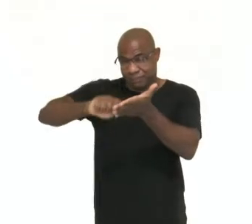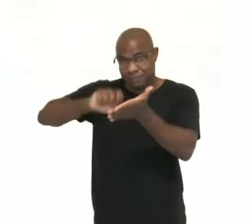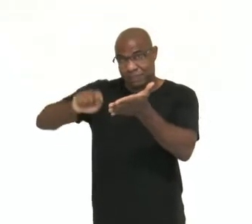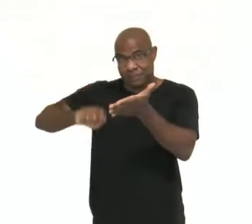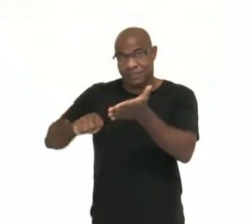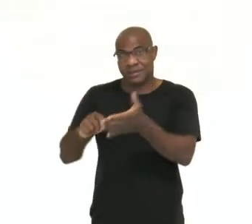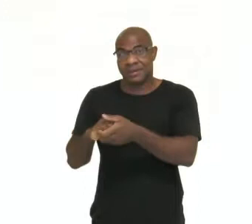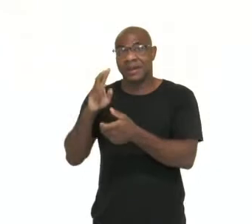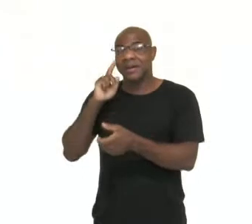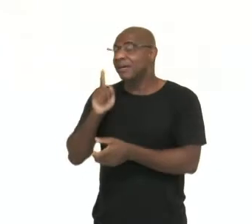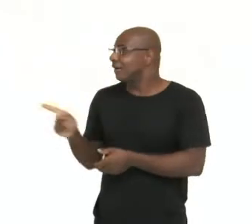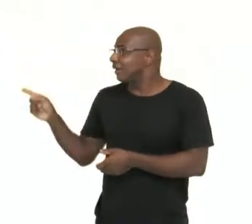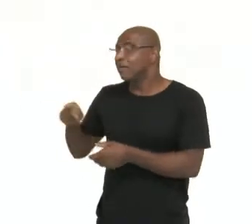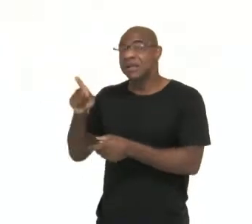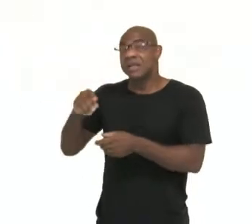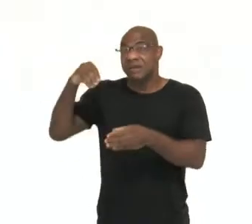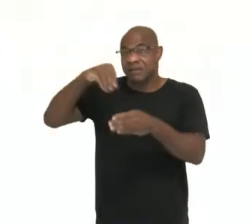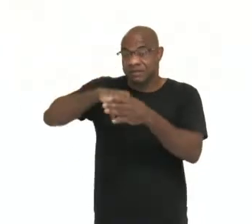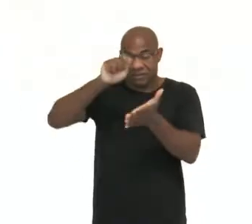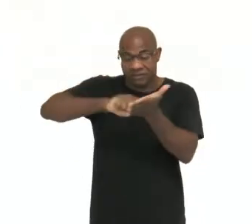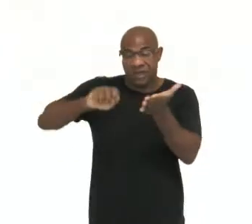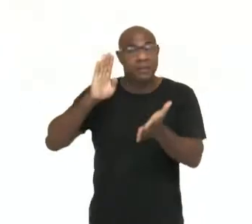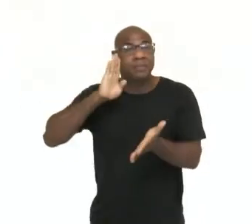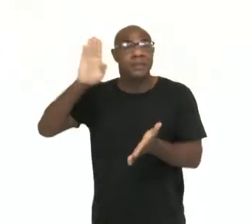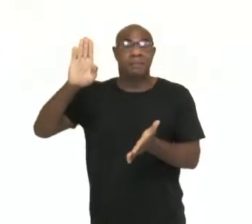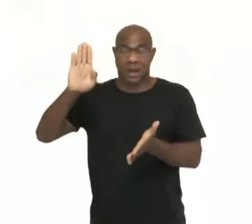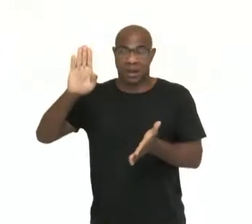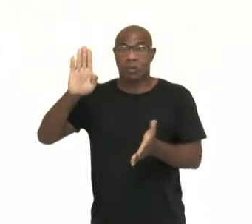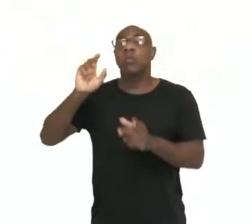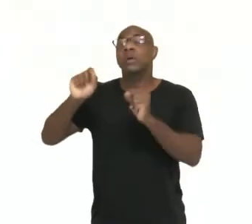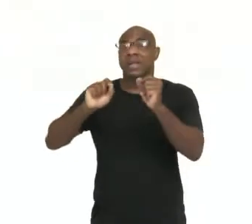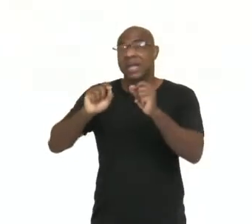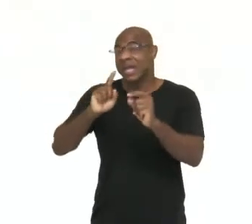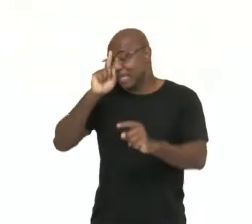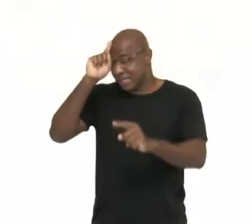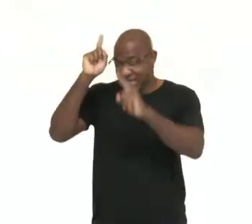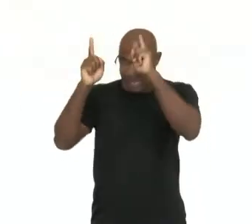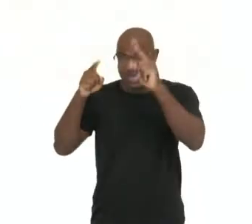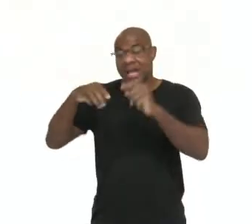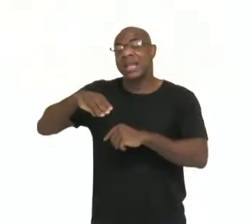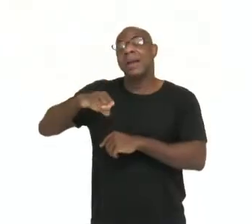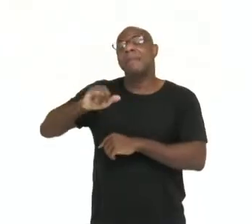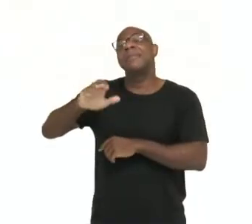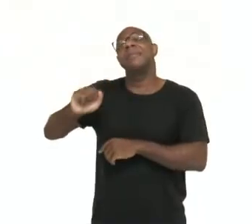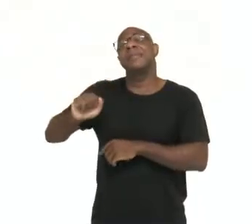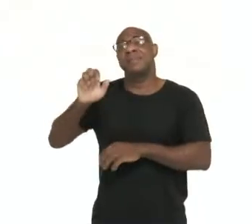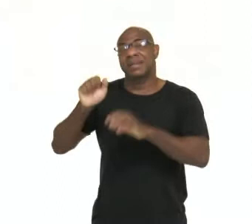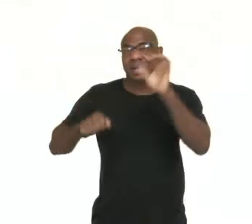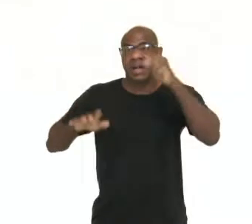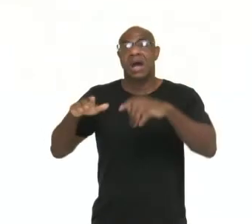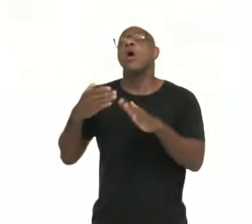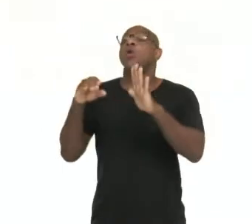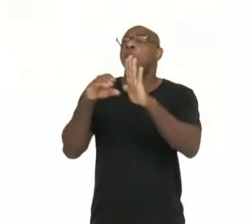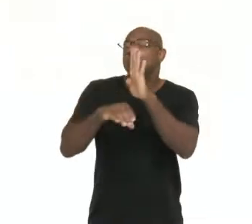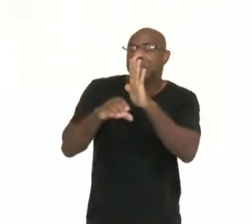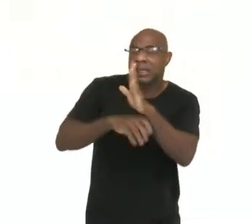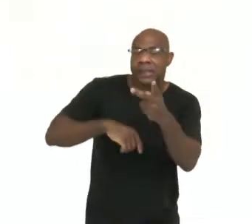irá escrever as principais ideias sobre mímica, como, por exemplo, algum